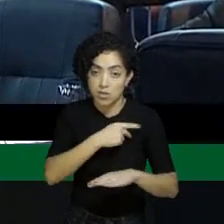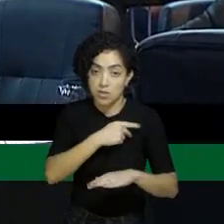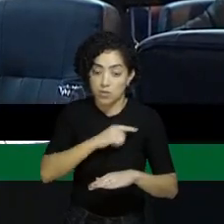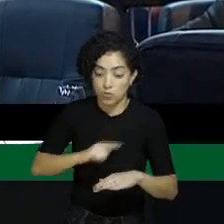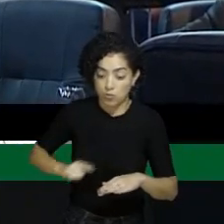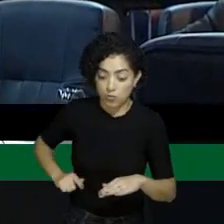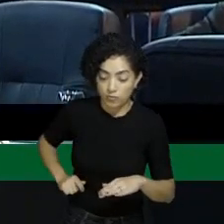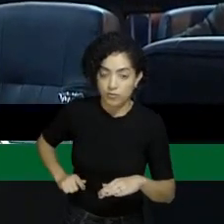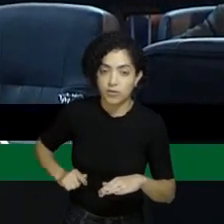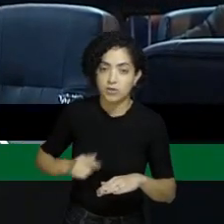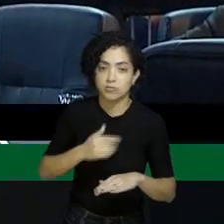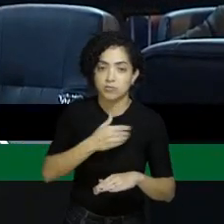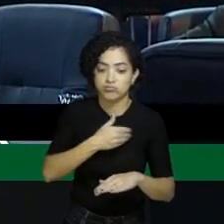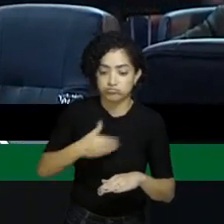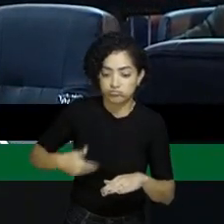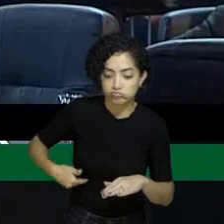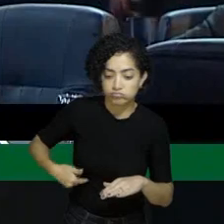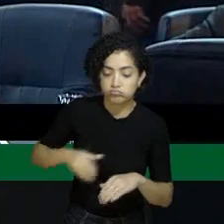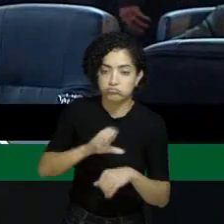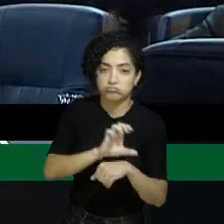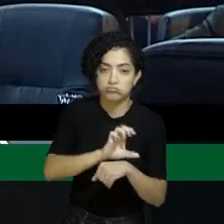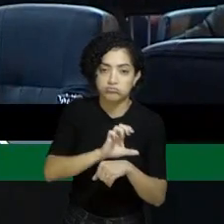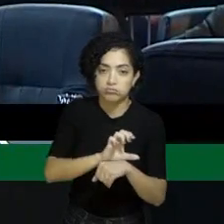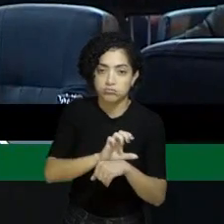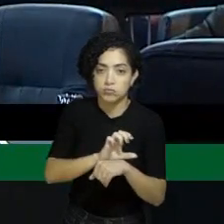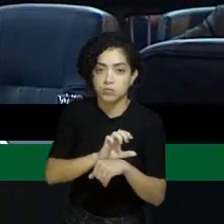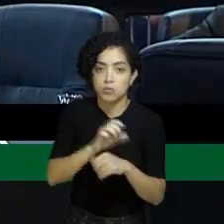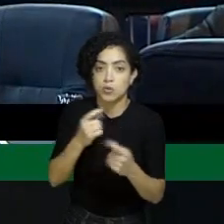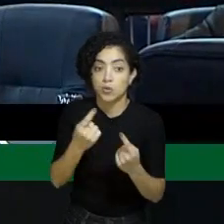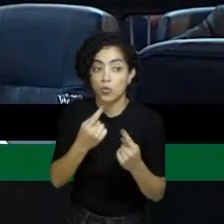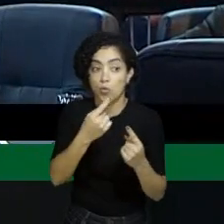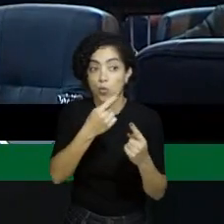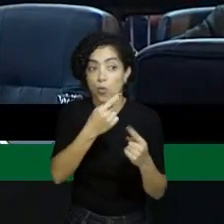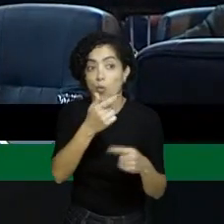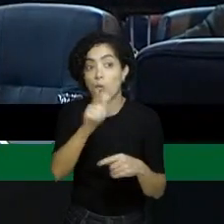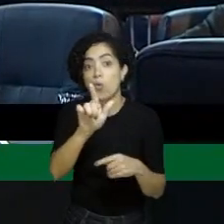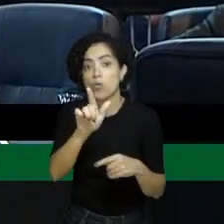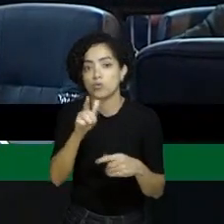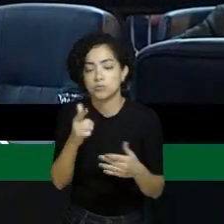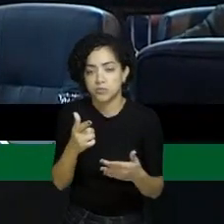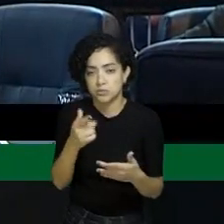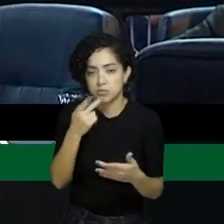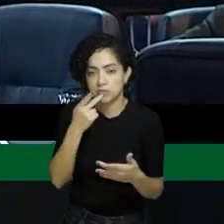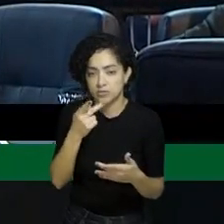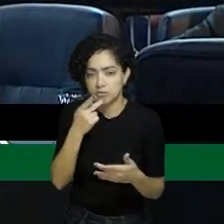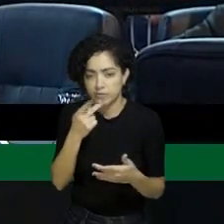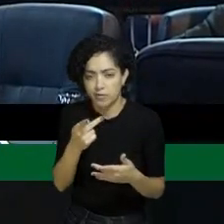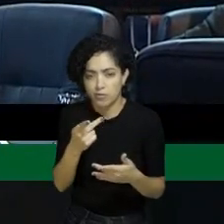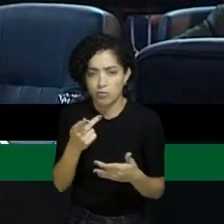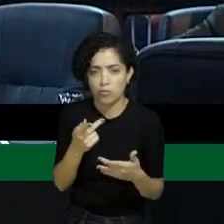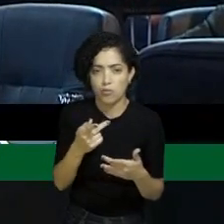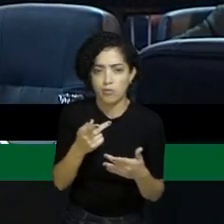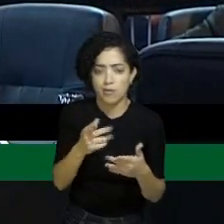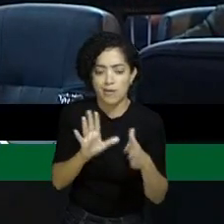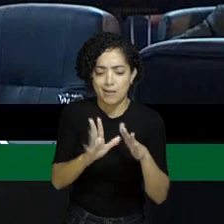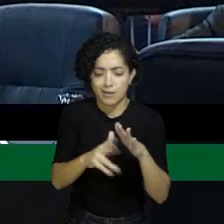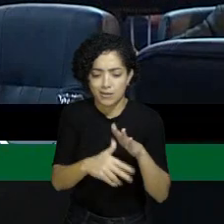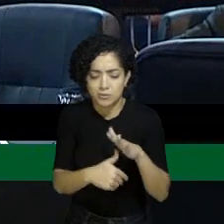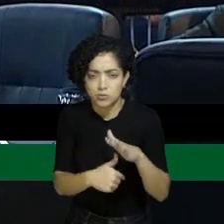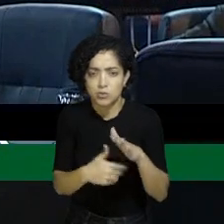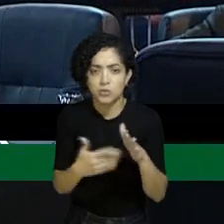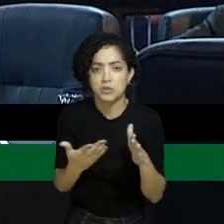sério, deputado Fabiano da Luz. Ao contrário daquele que você chamou de ladrão, votou para a cassação